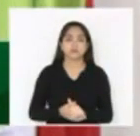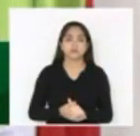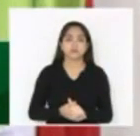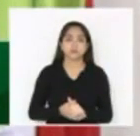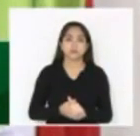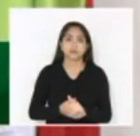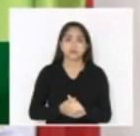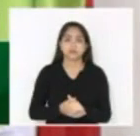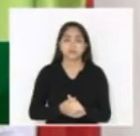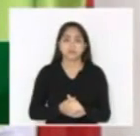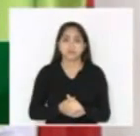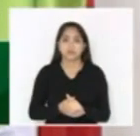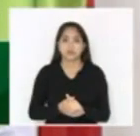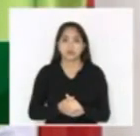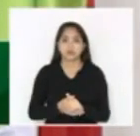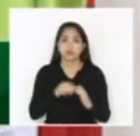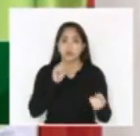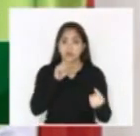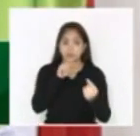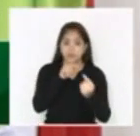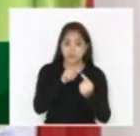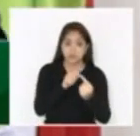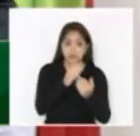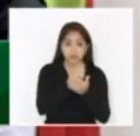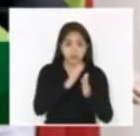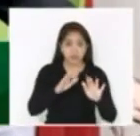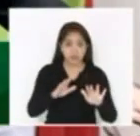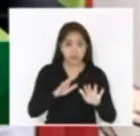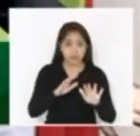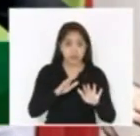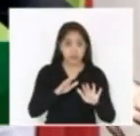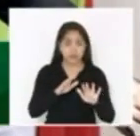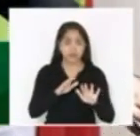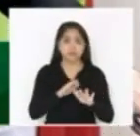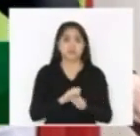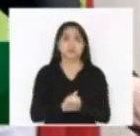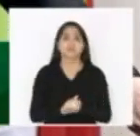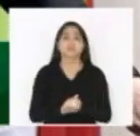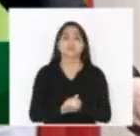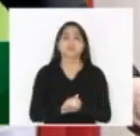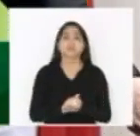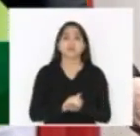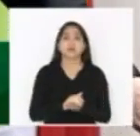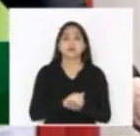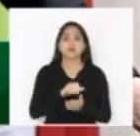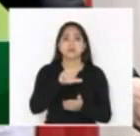extinguindo as agências de desenvolvimento regional.